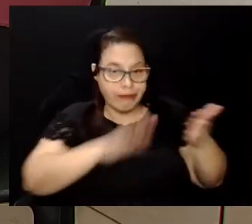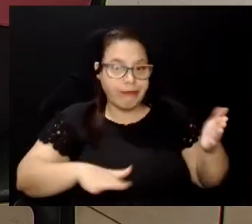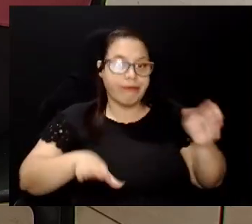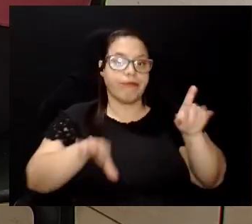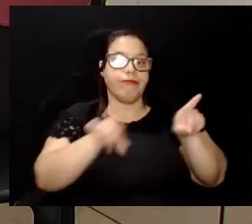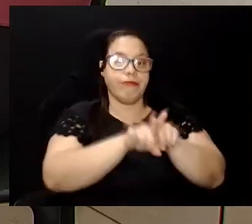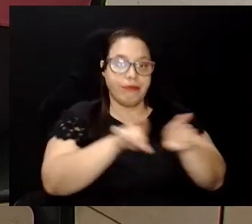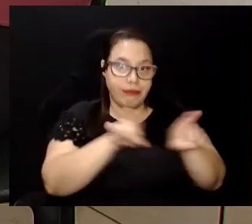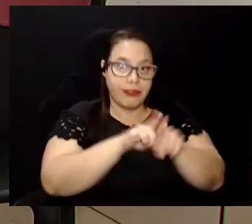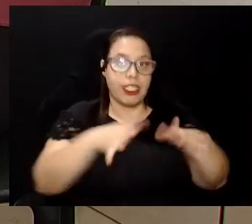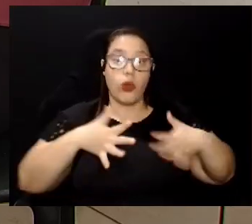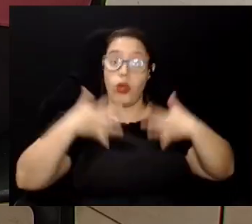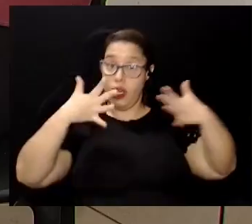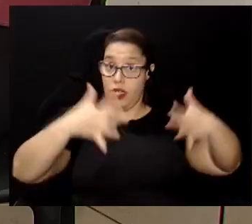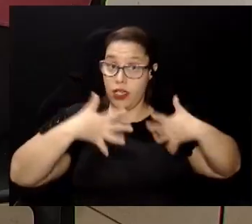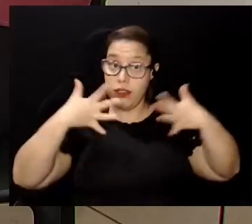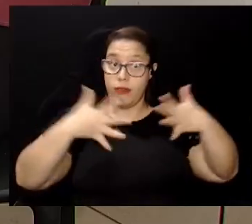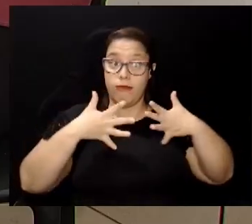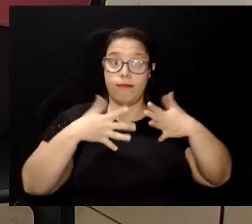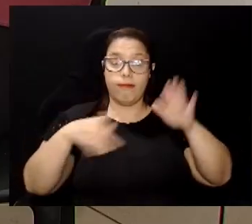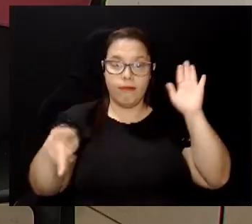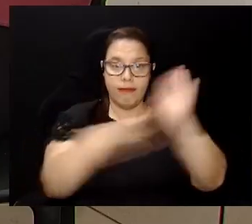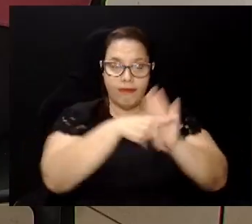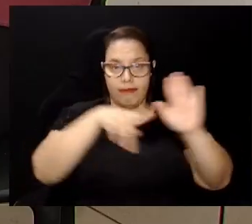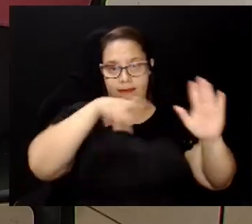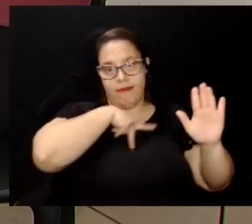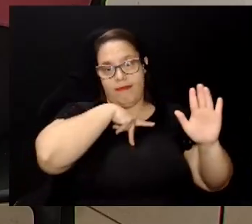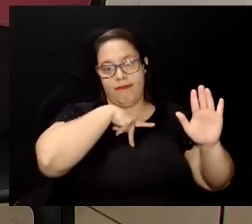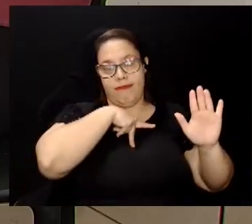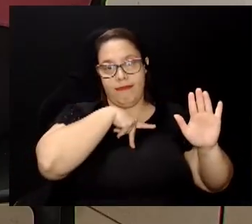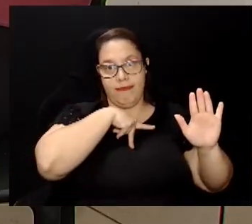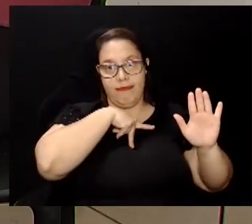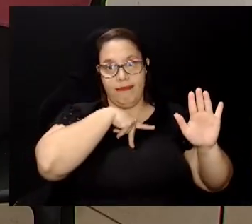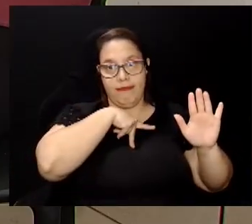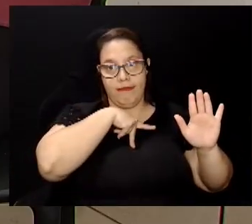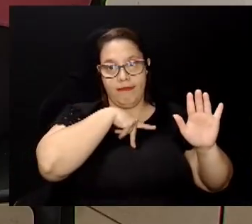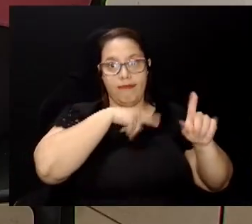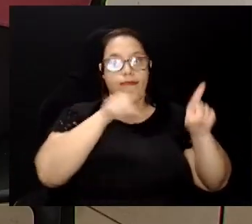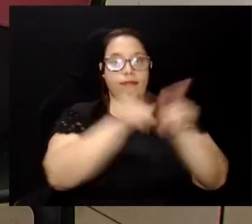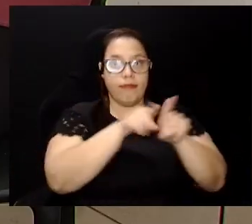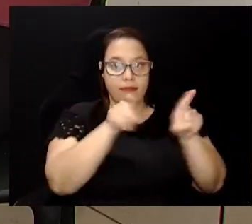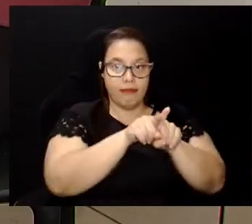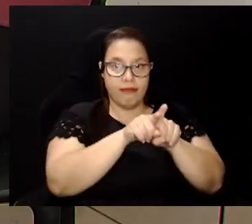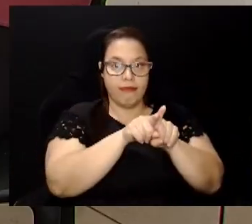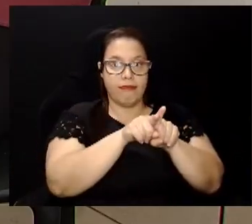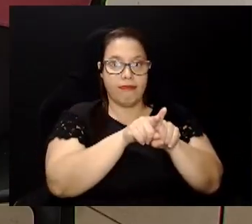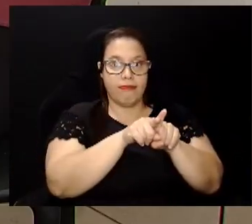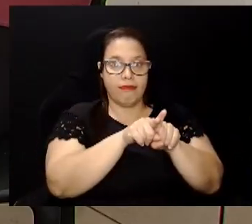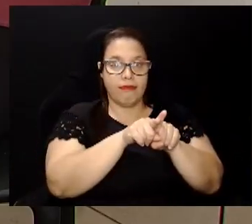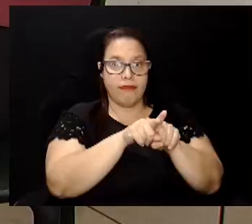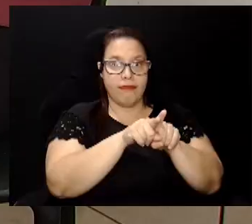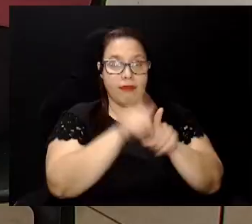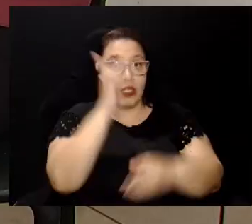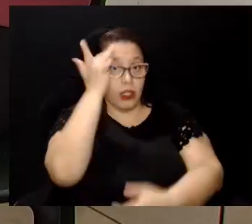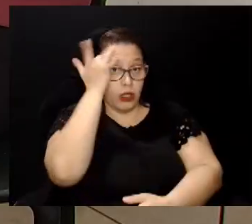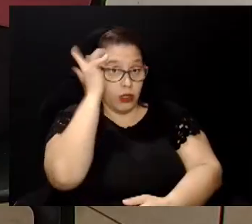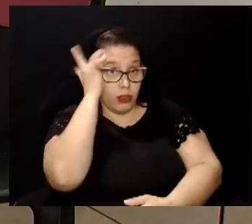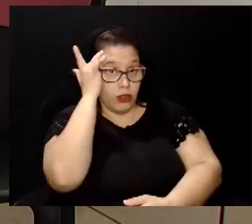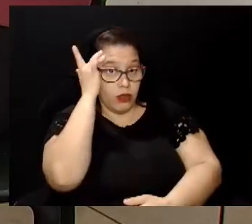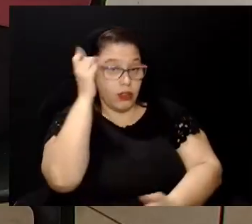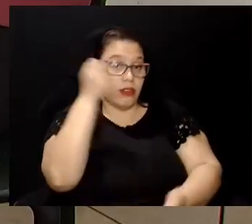alegria, pertencimento e trazem também, eu acho que essa questão da resiliência, de